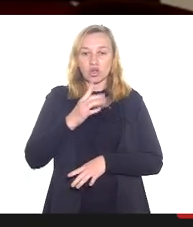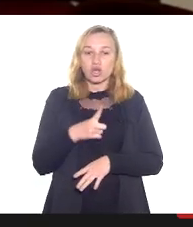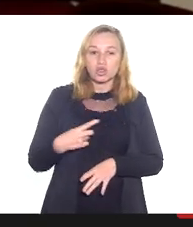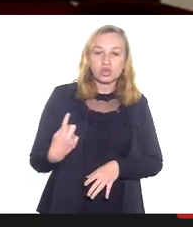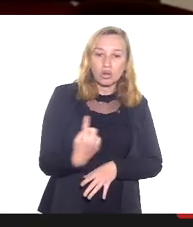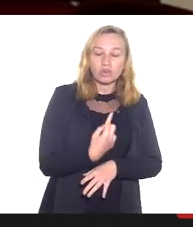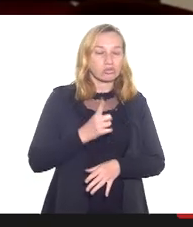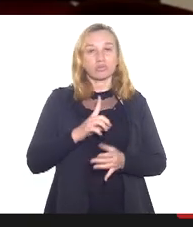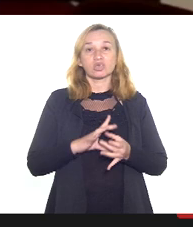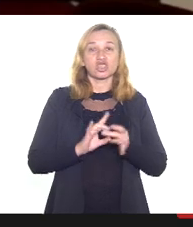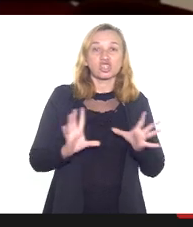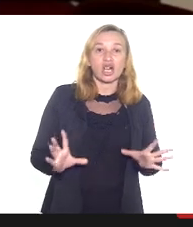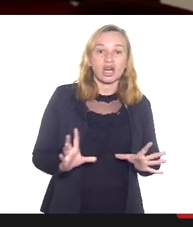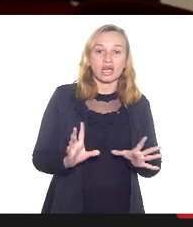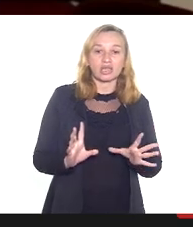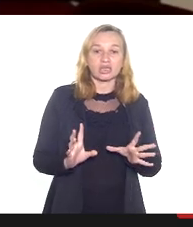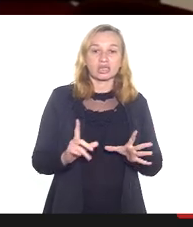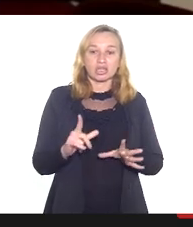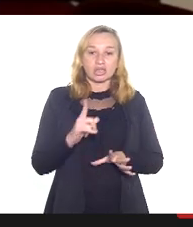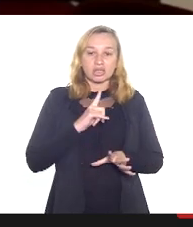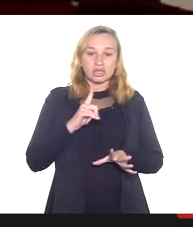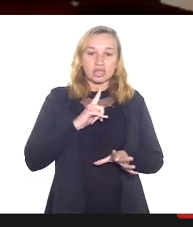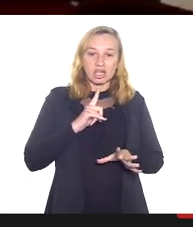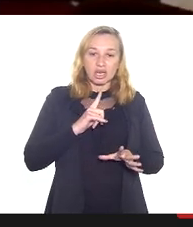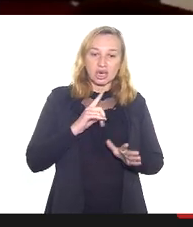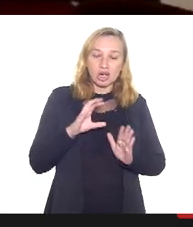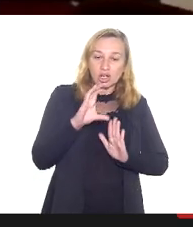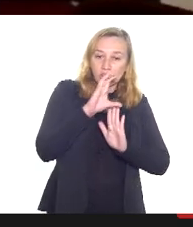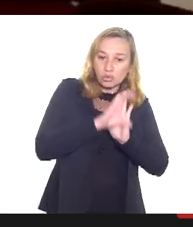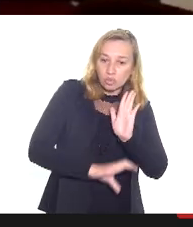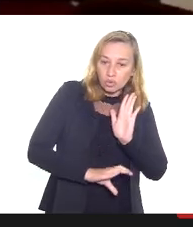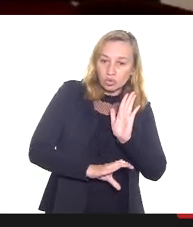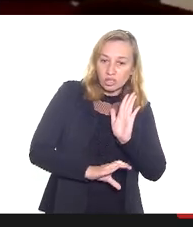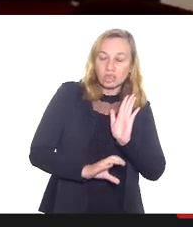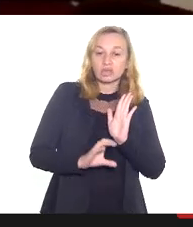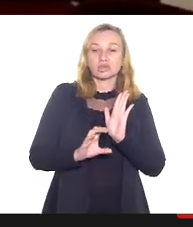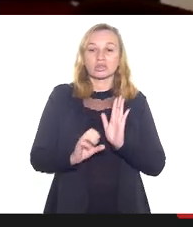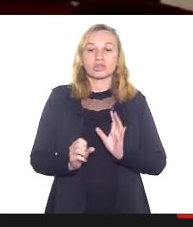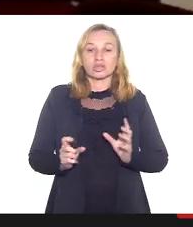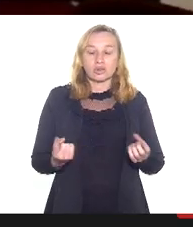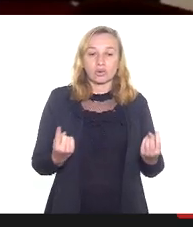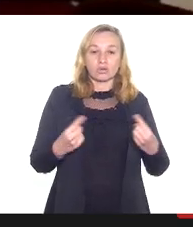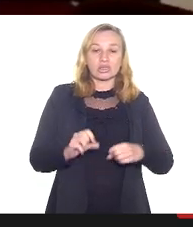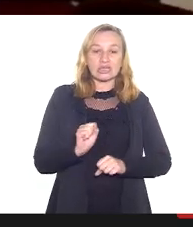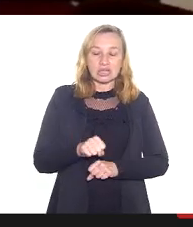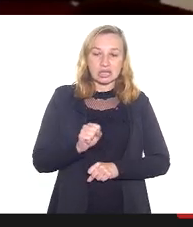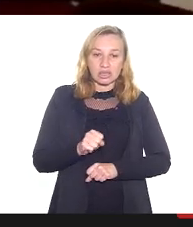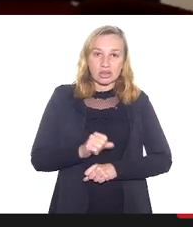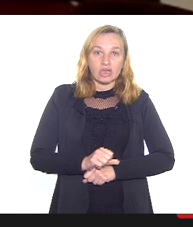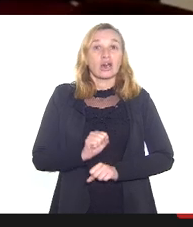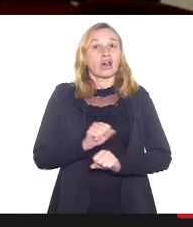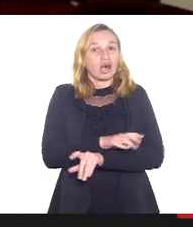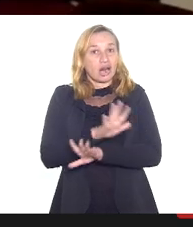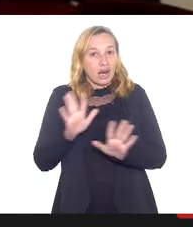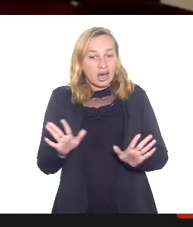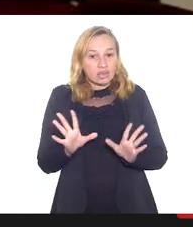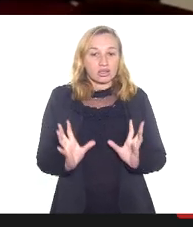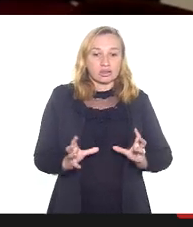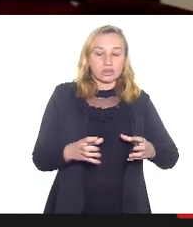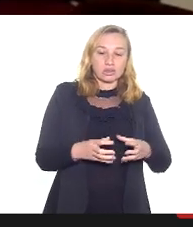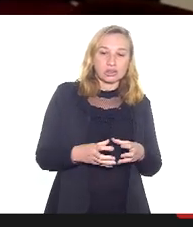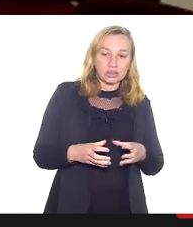não deixaremos de ter os componentes curriculares, nós teremos os componentes curriculares. Claro que esses